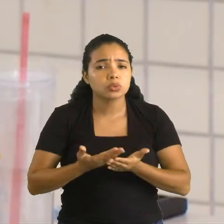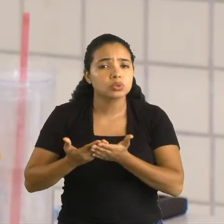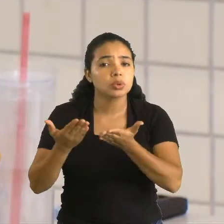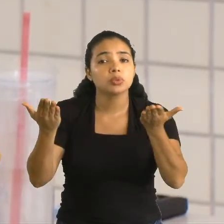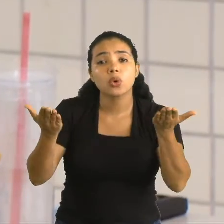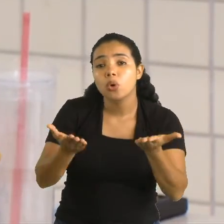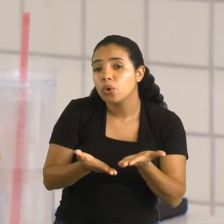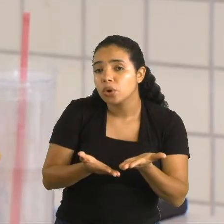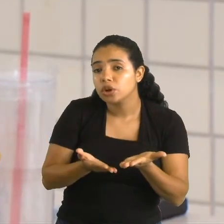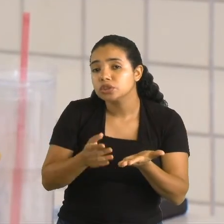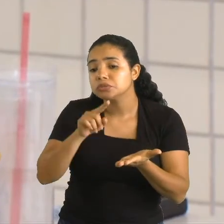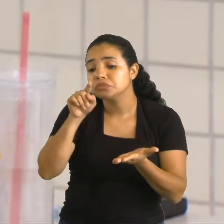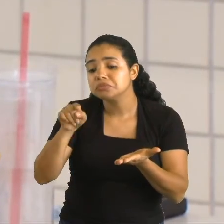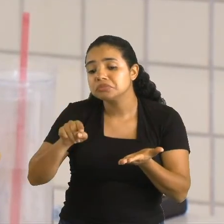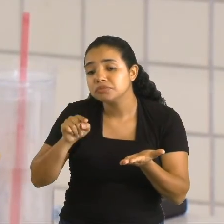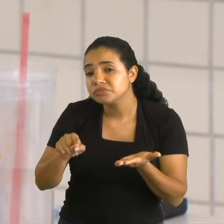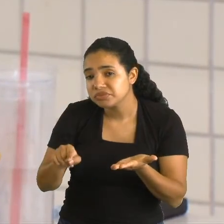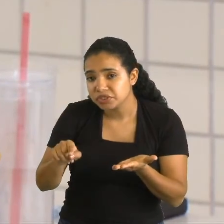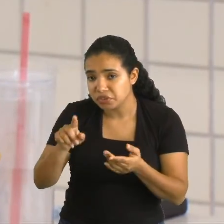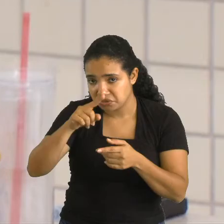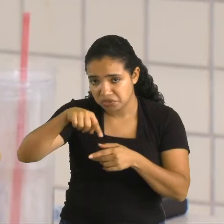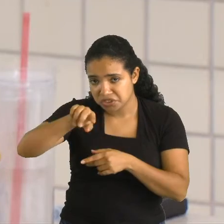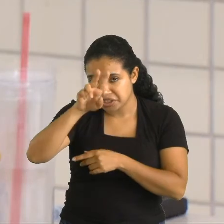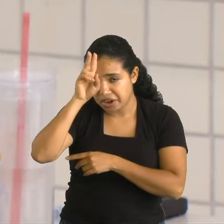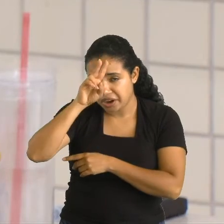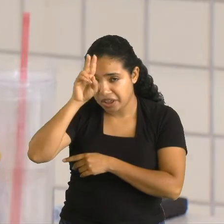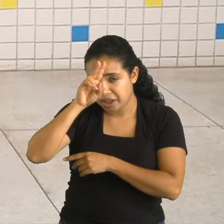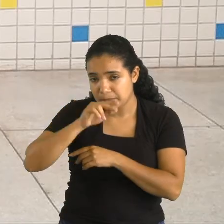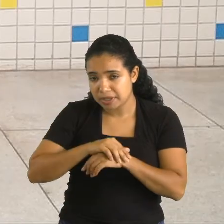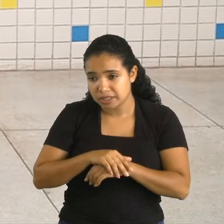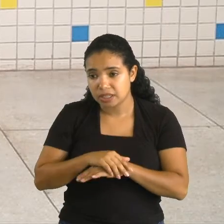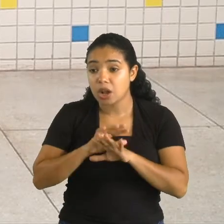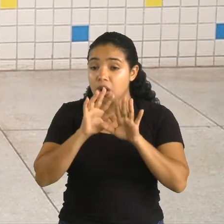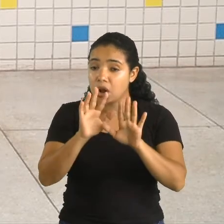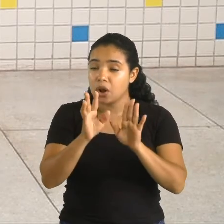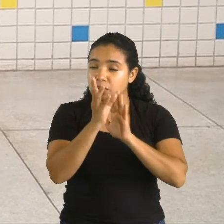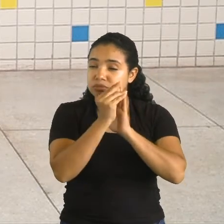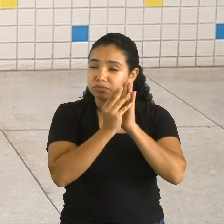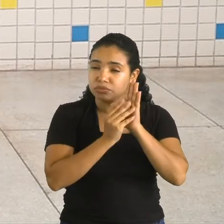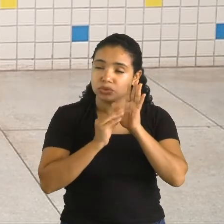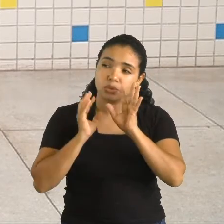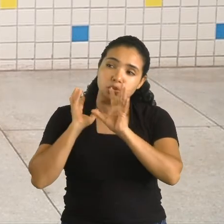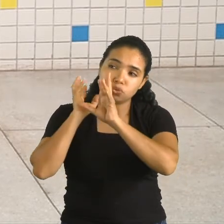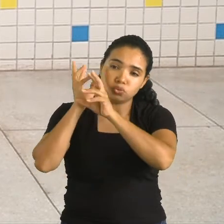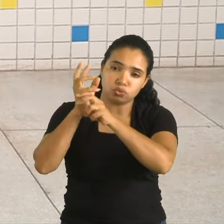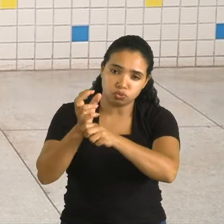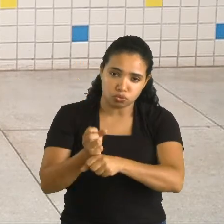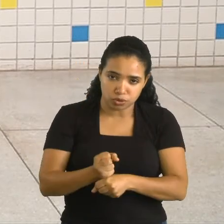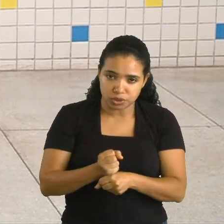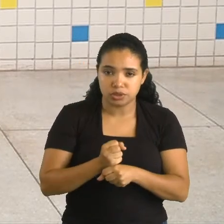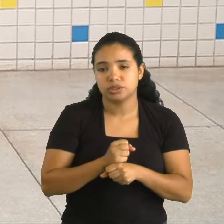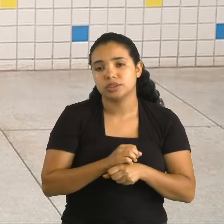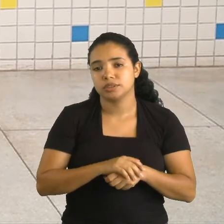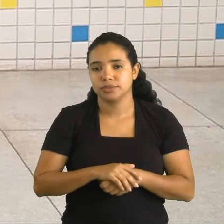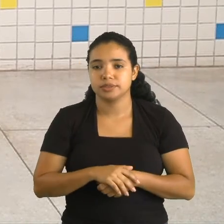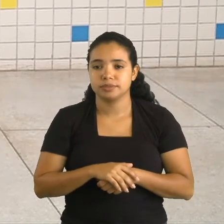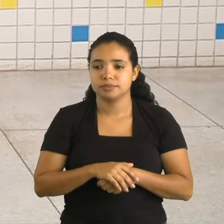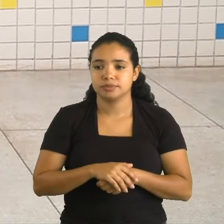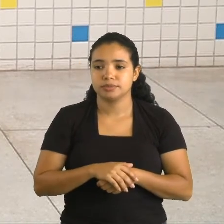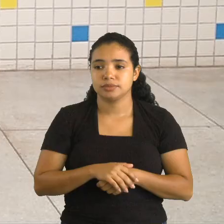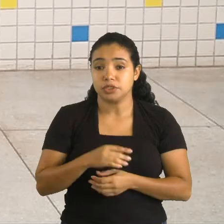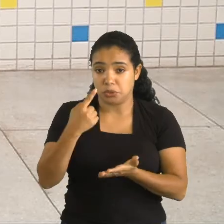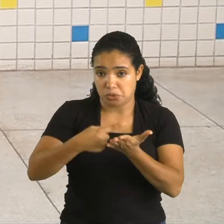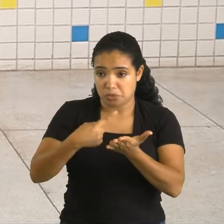hoje? Ainda lembra? Então, vamos fazer um resuminho. Combinado? Então, na nossa aula